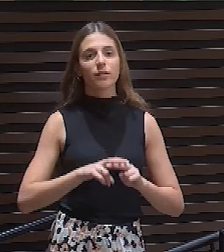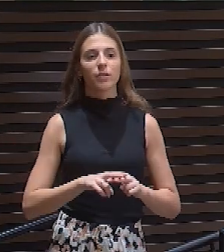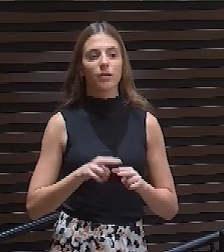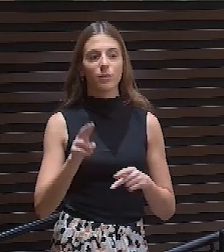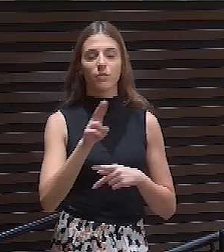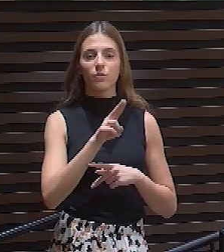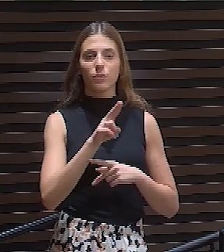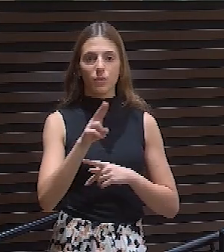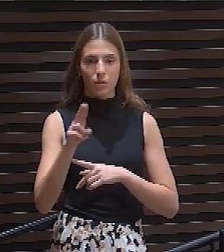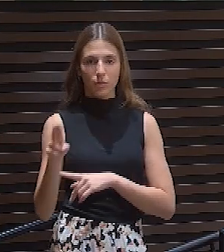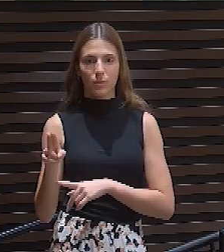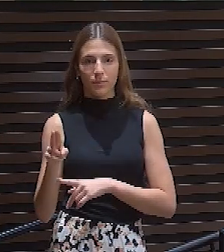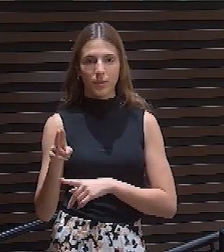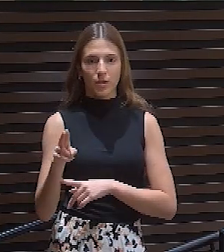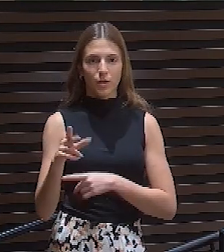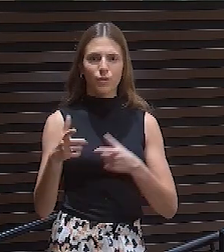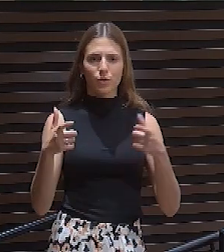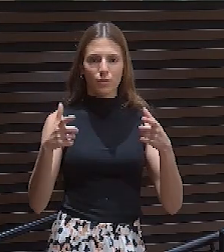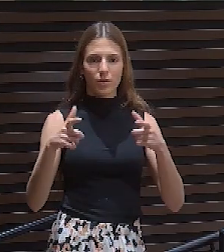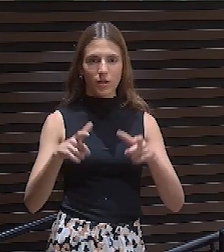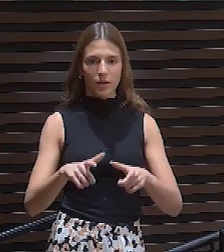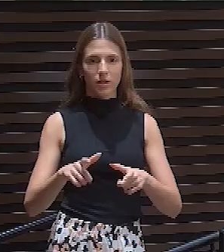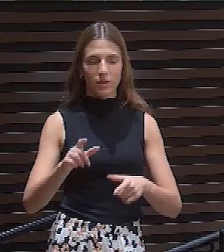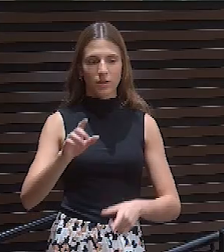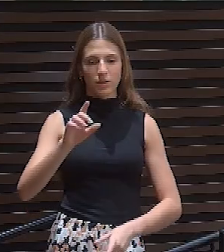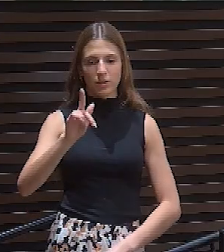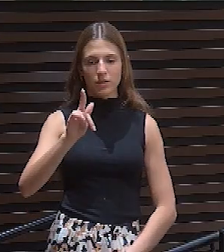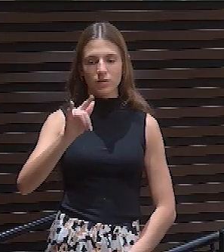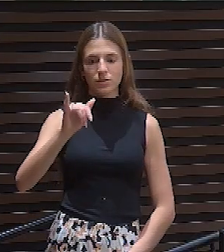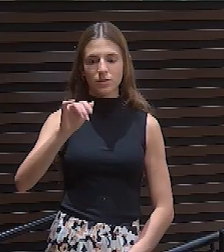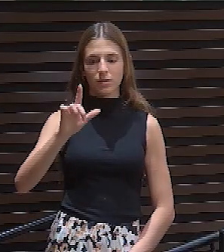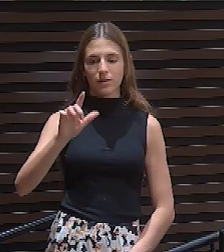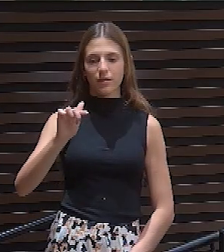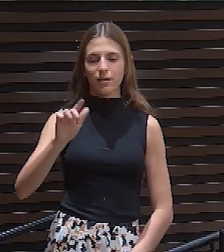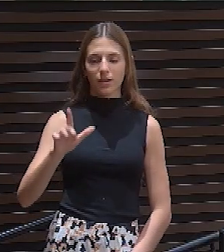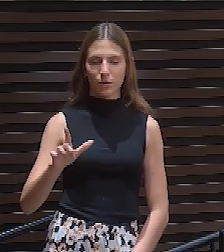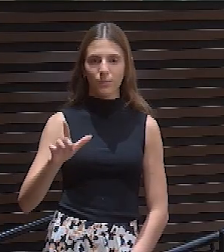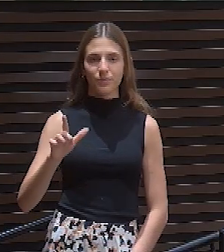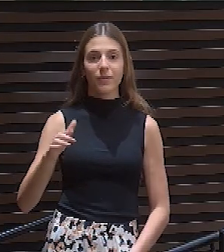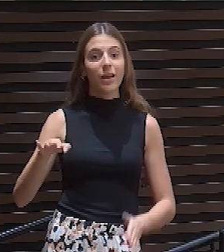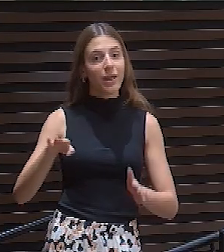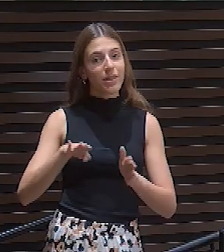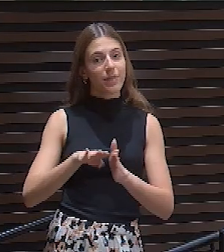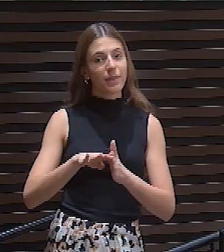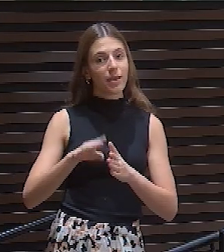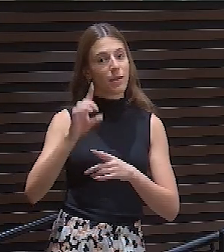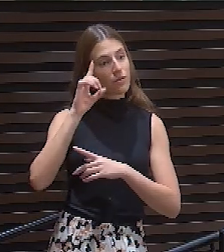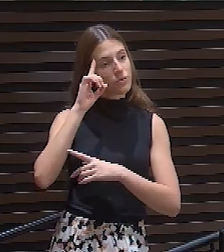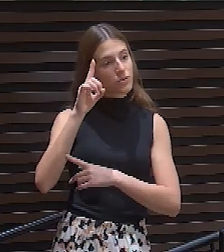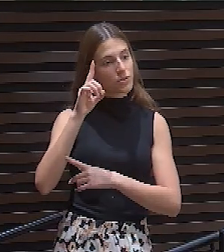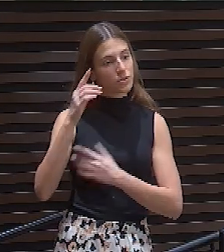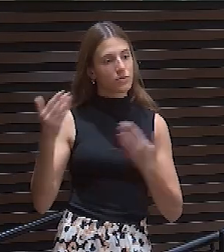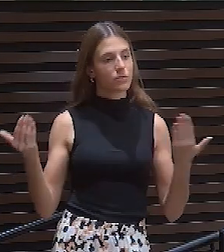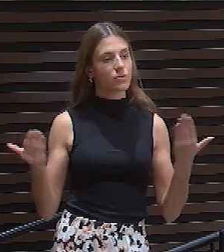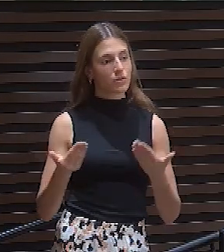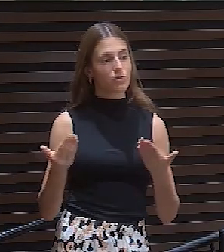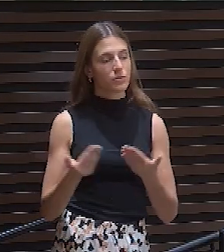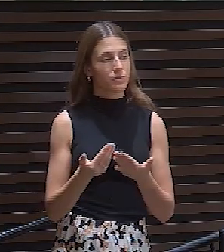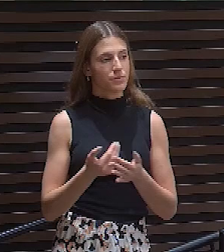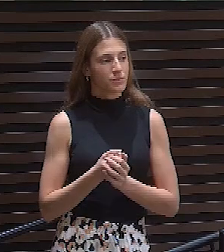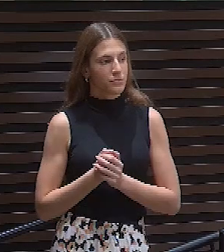nome daquele lugar se chamou Gilgal, até o dia de hoje. Gilgal é